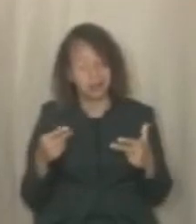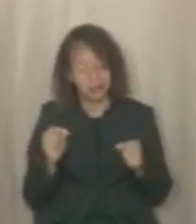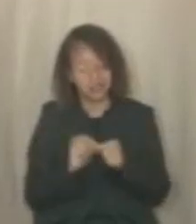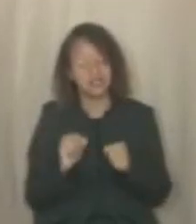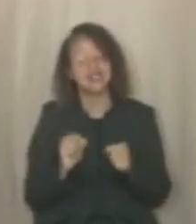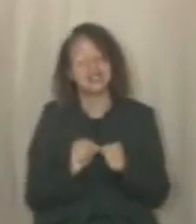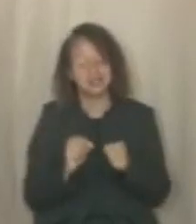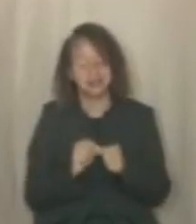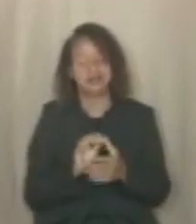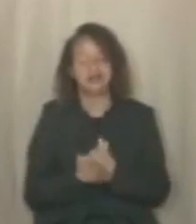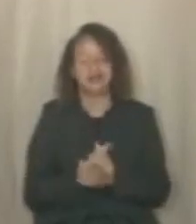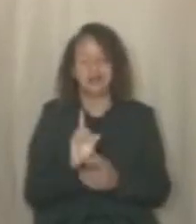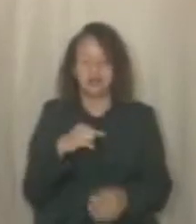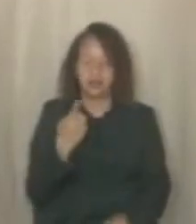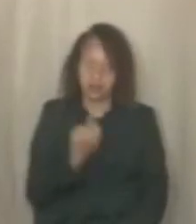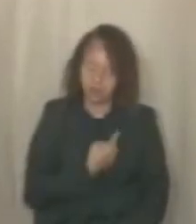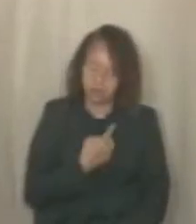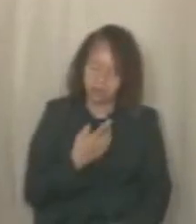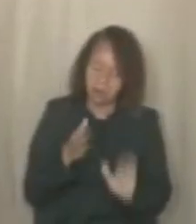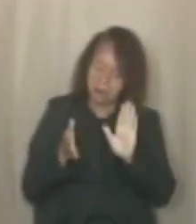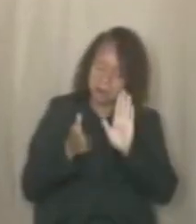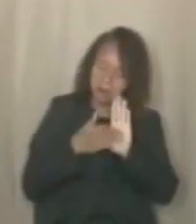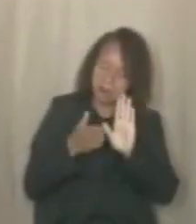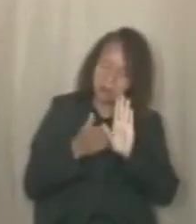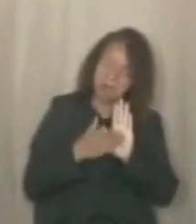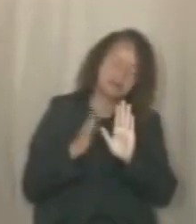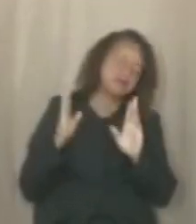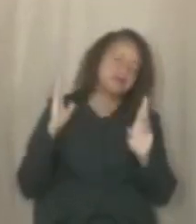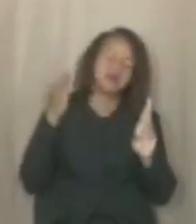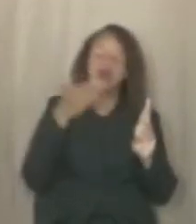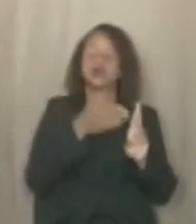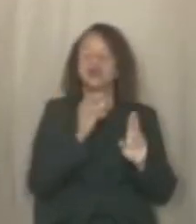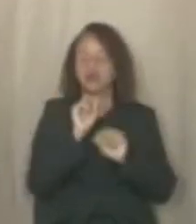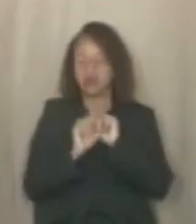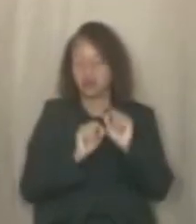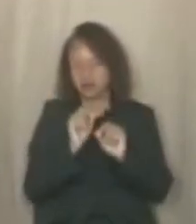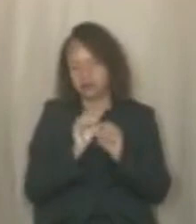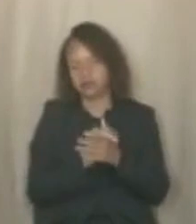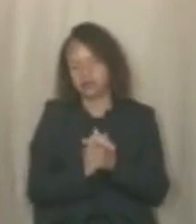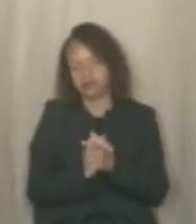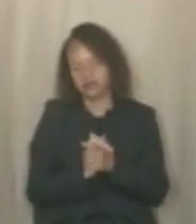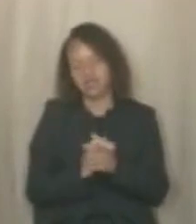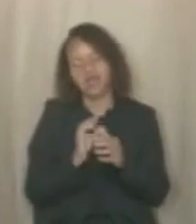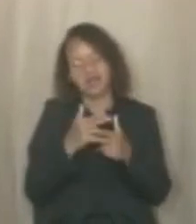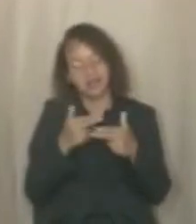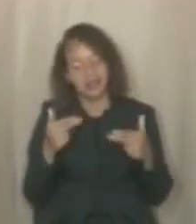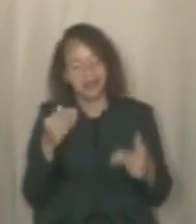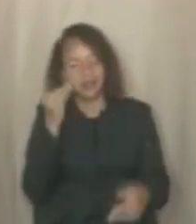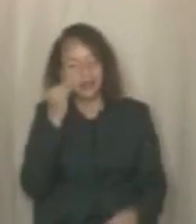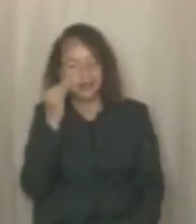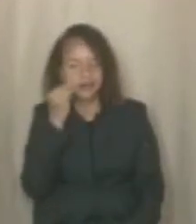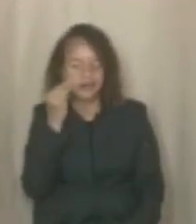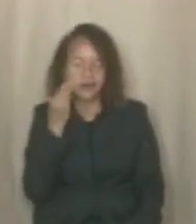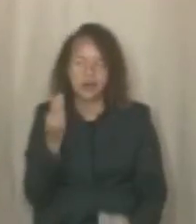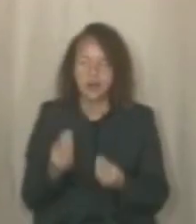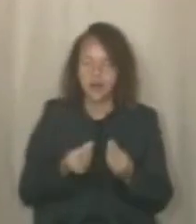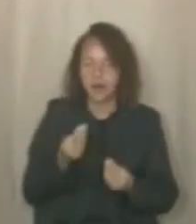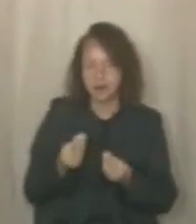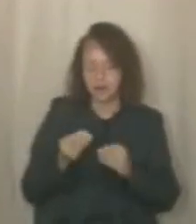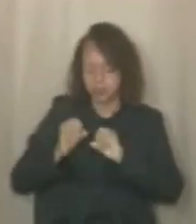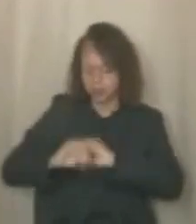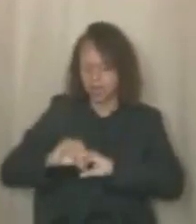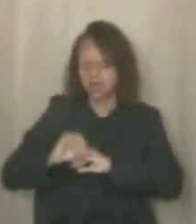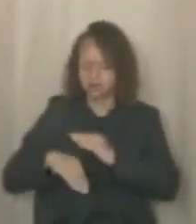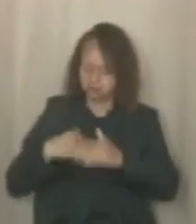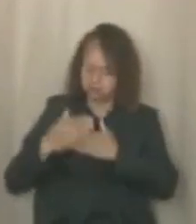Presidente e e o nosso maior propósito é buscar a eficiência a educação